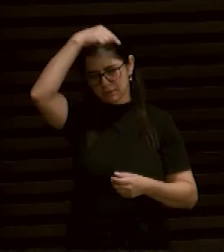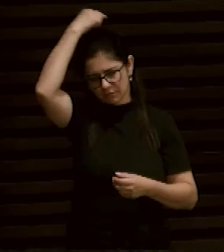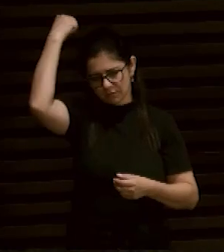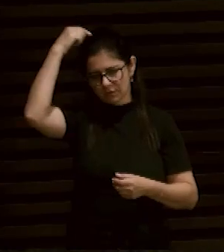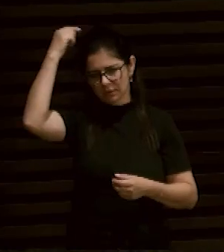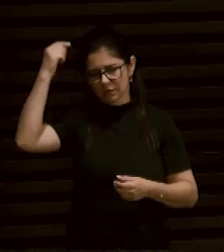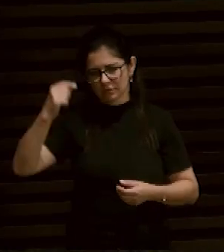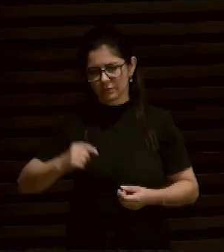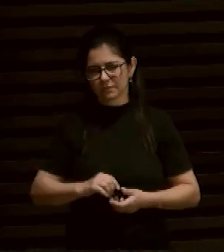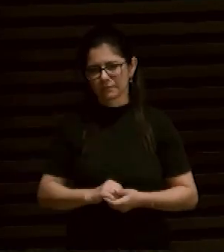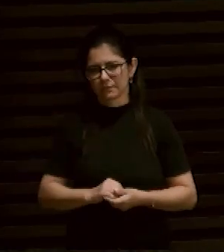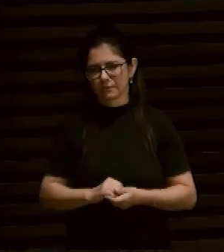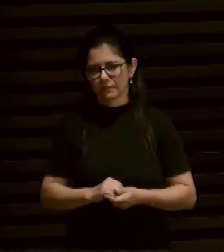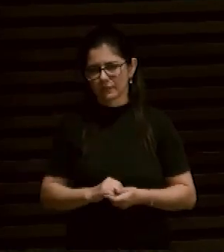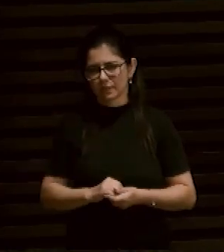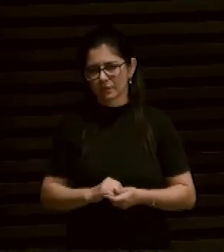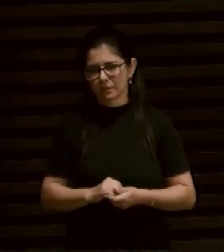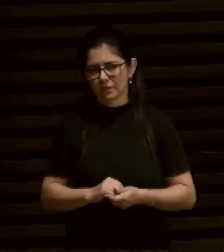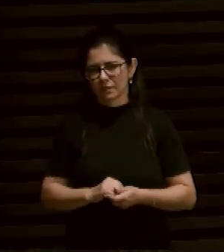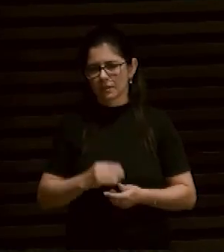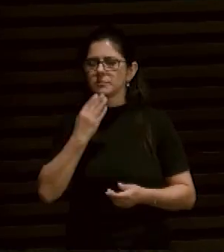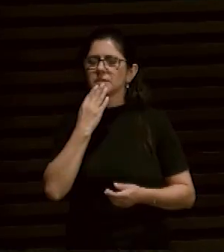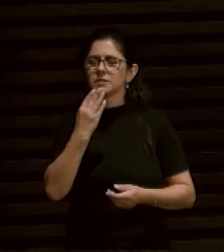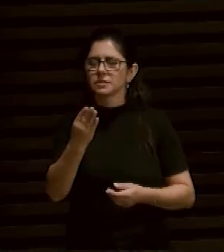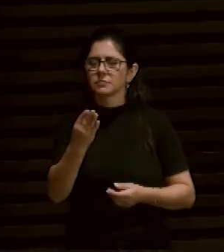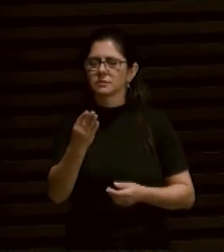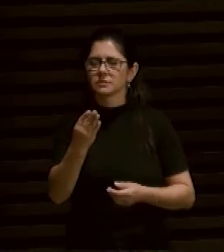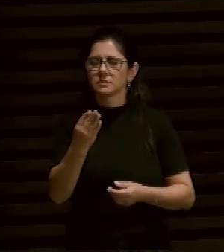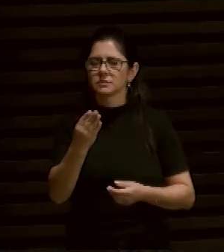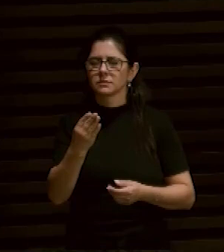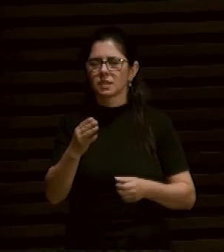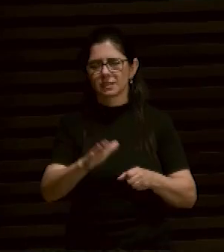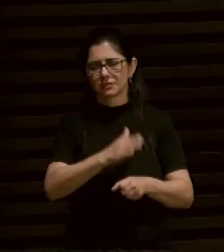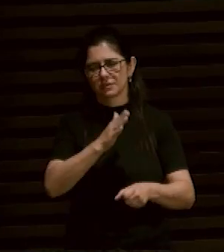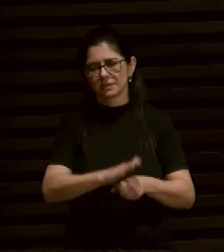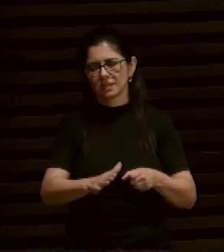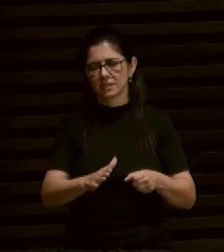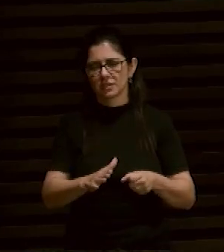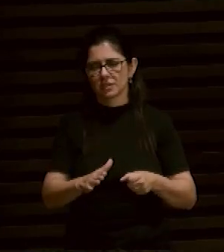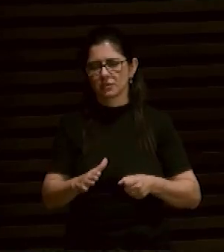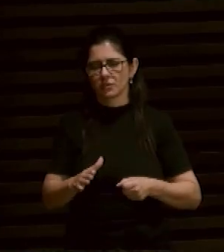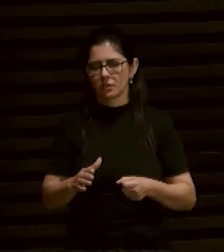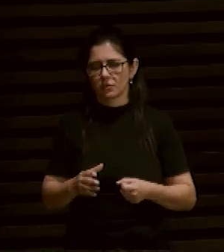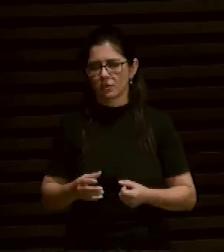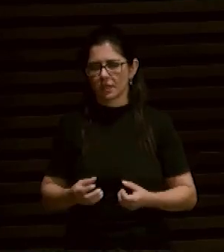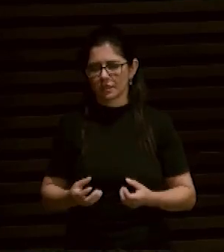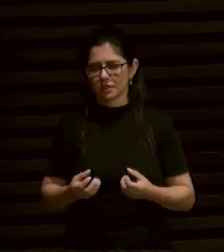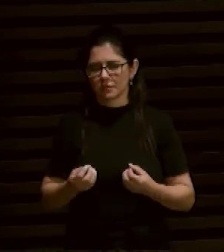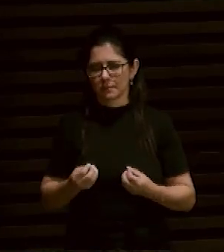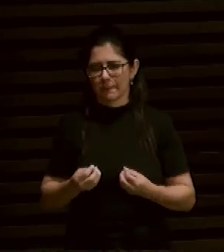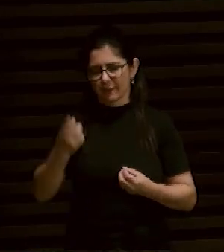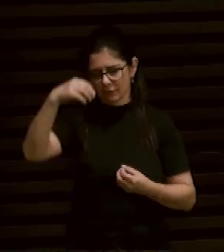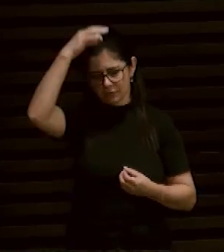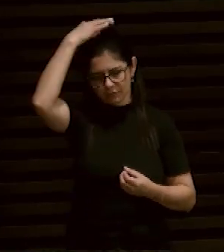e busque a santidade com sinceridade. Pedimos também, Pai, que nos encha de coragem do Teu Espírito Santo, para